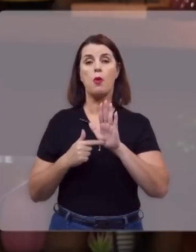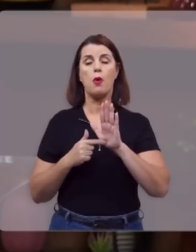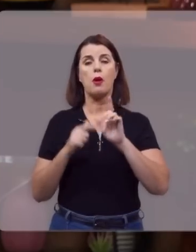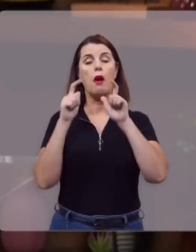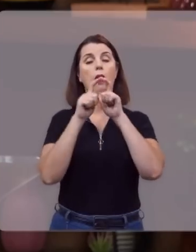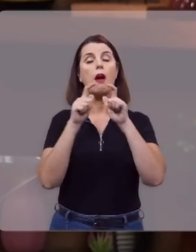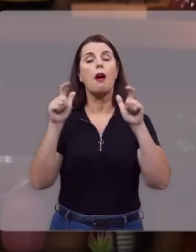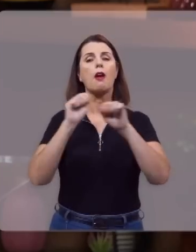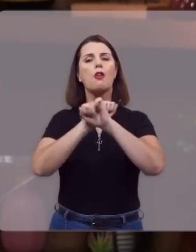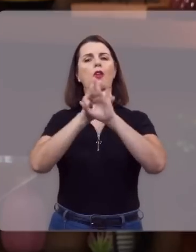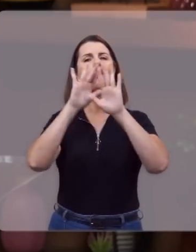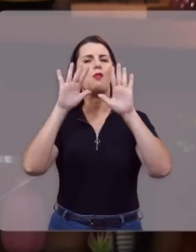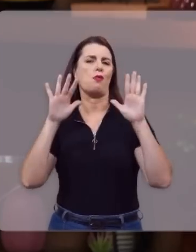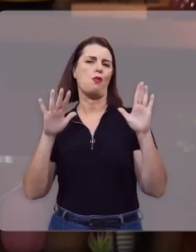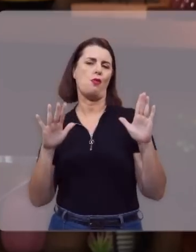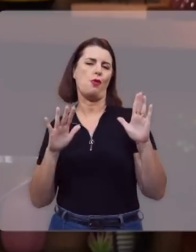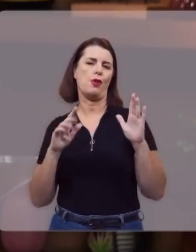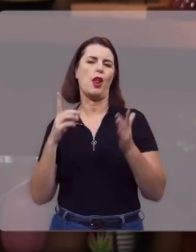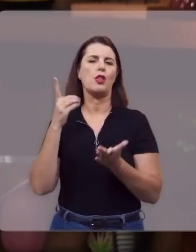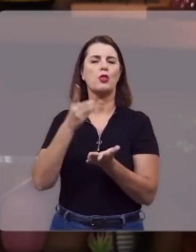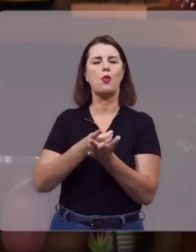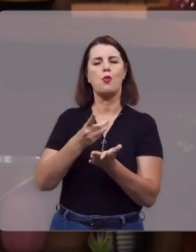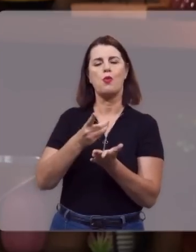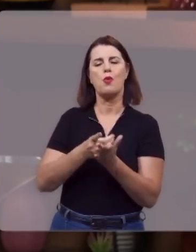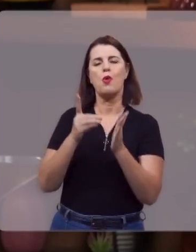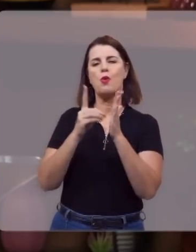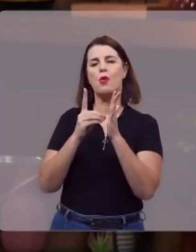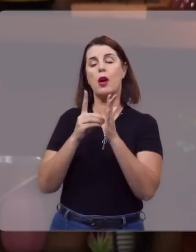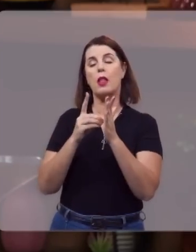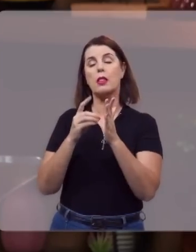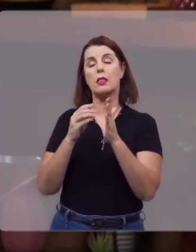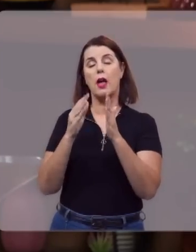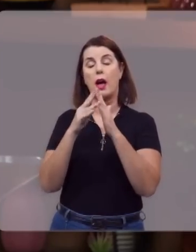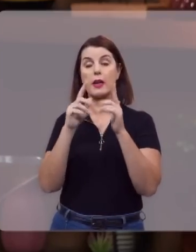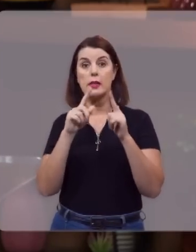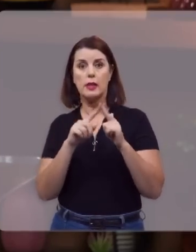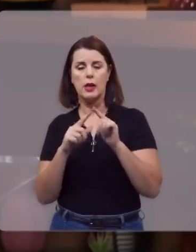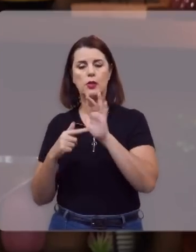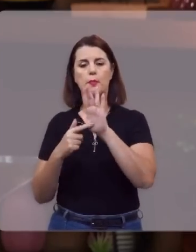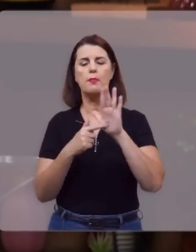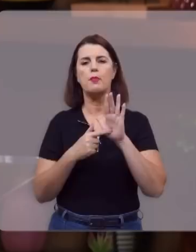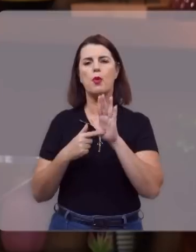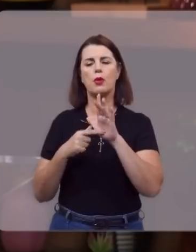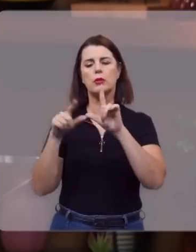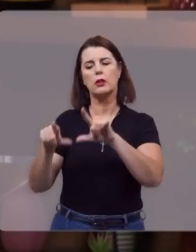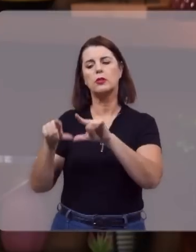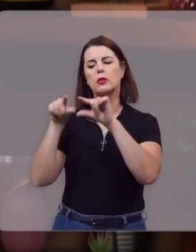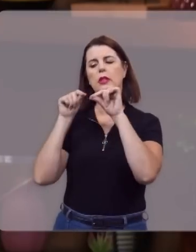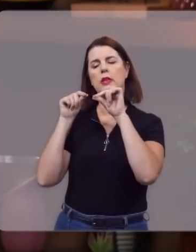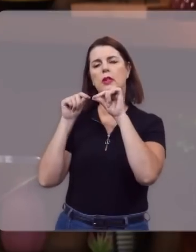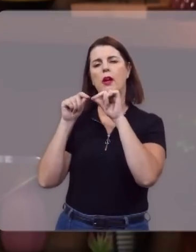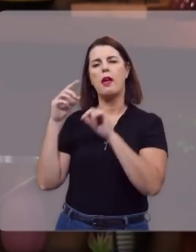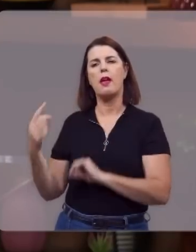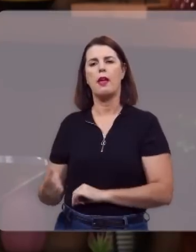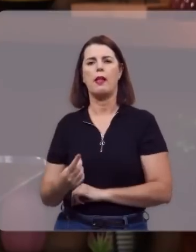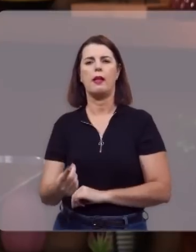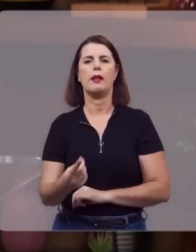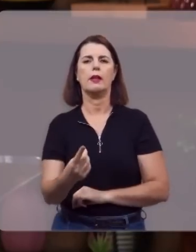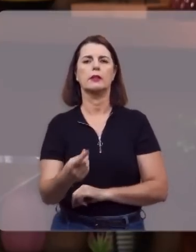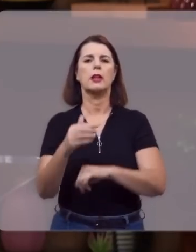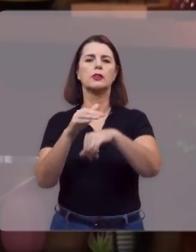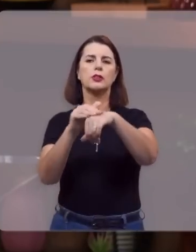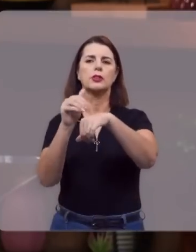da gloriosa doutrina da igreja, mostrando que ela foi escolhida na eternidade,